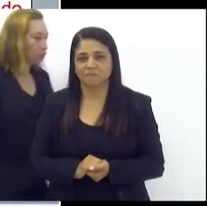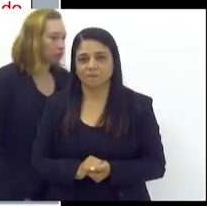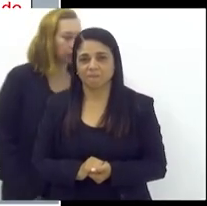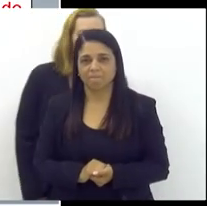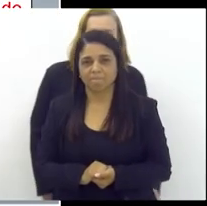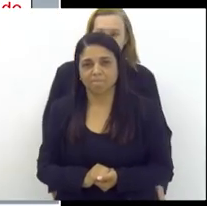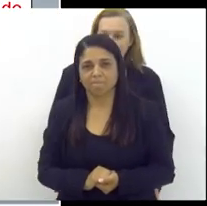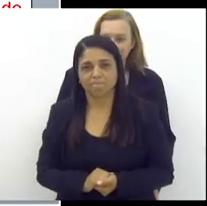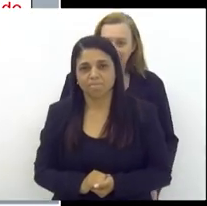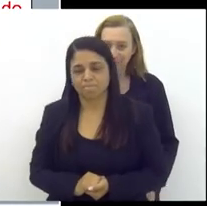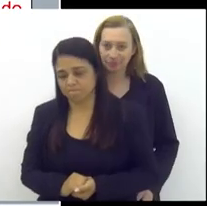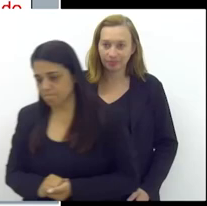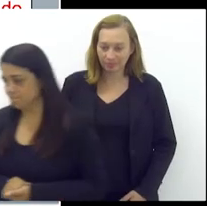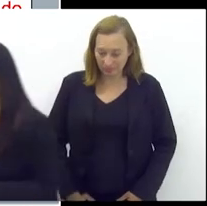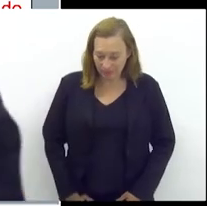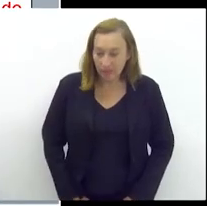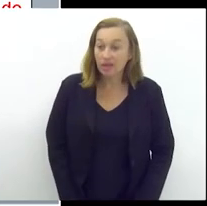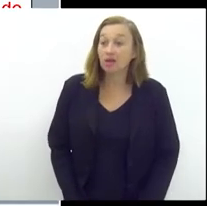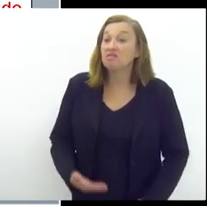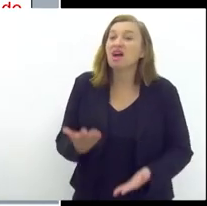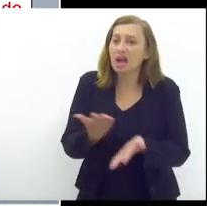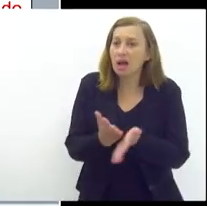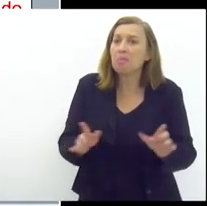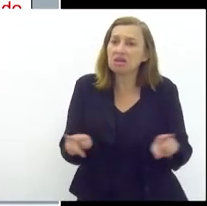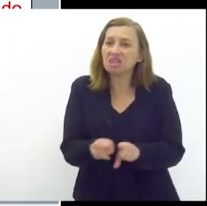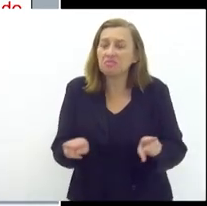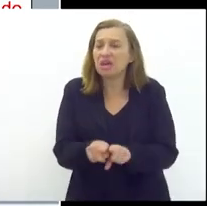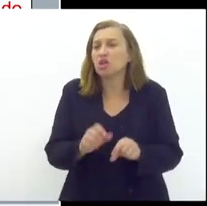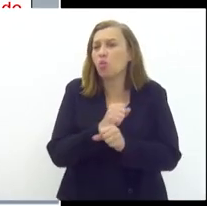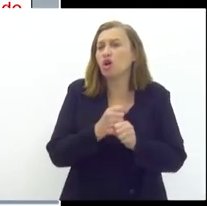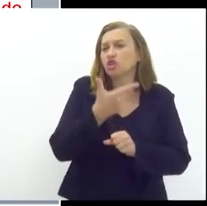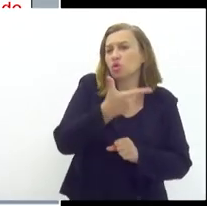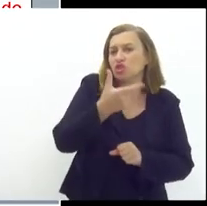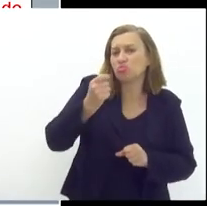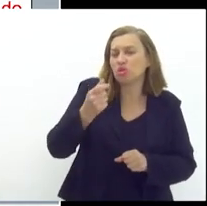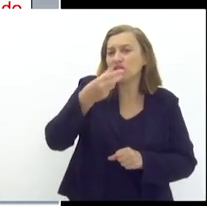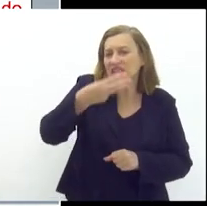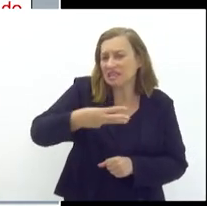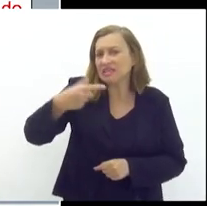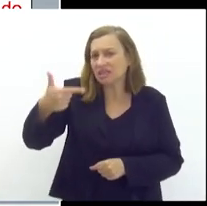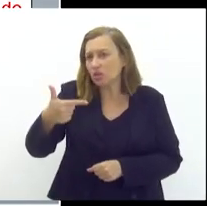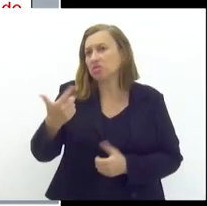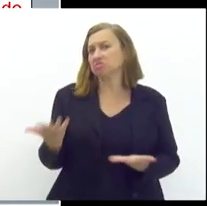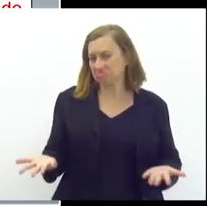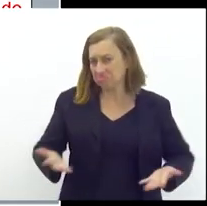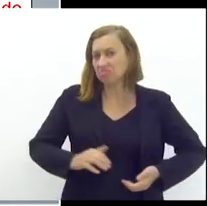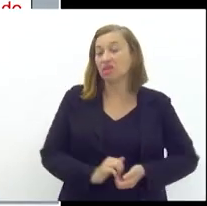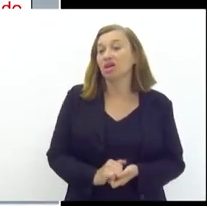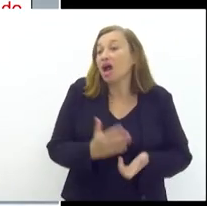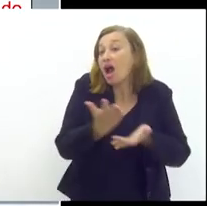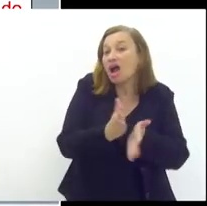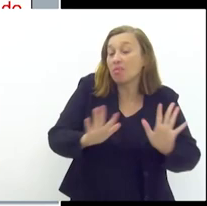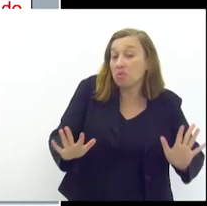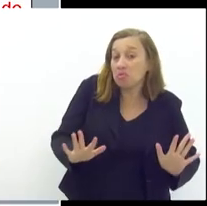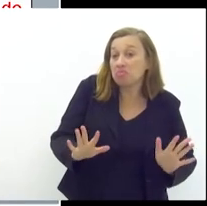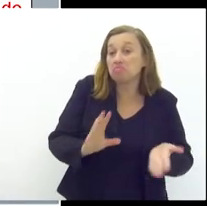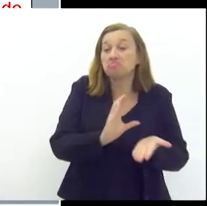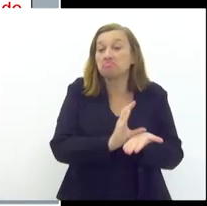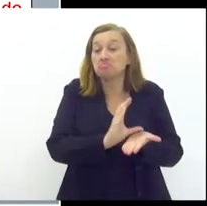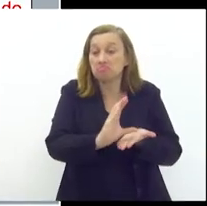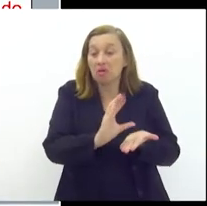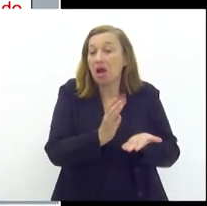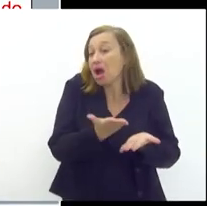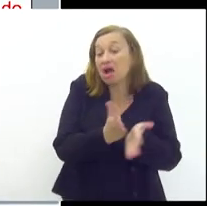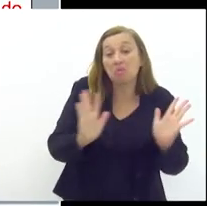bom mas ele vai acabar também em 2032 que acabou o benefício acabou